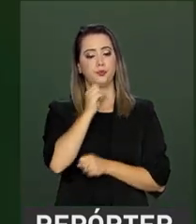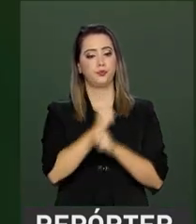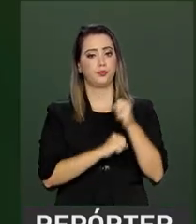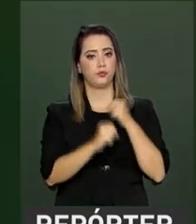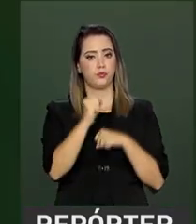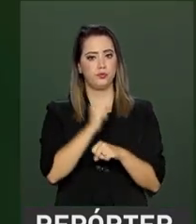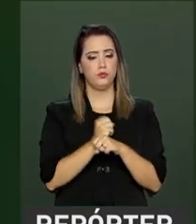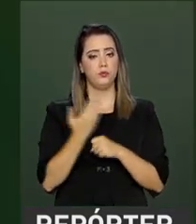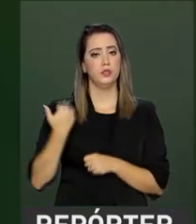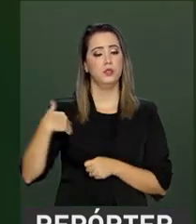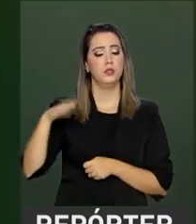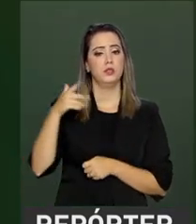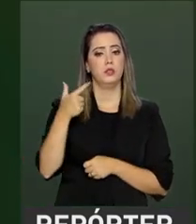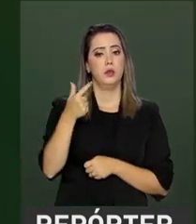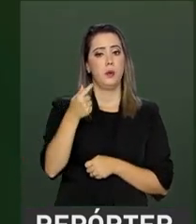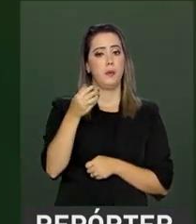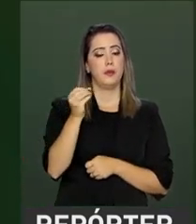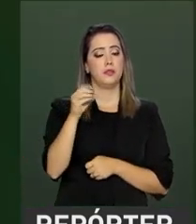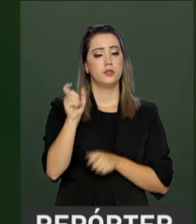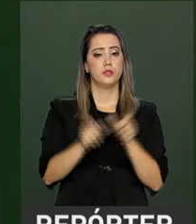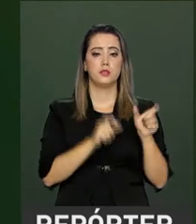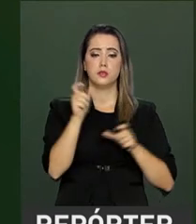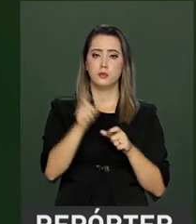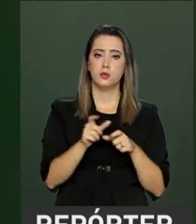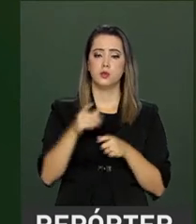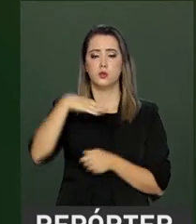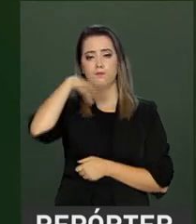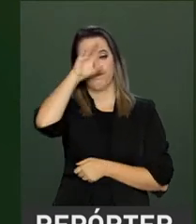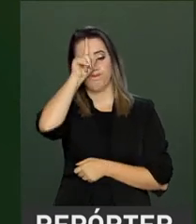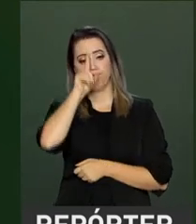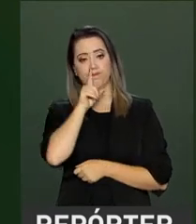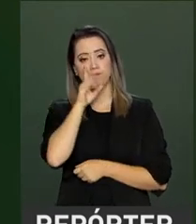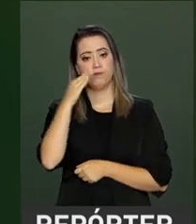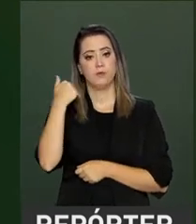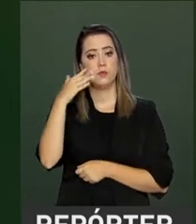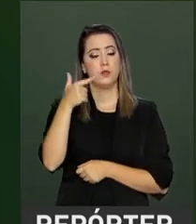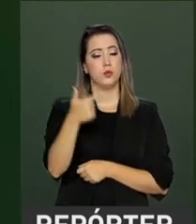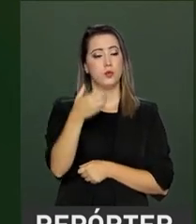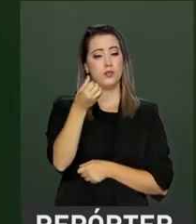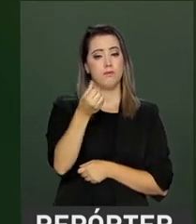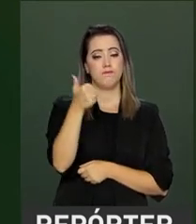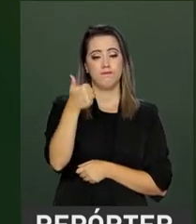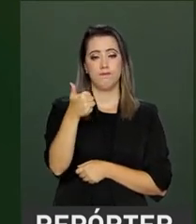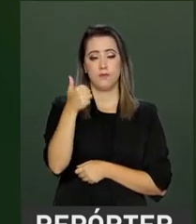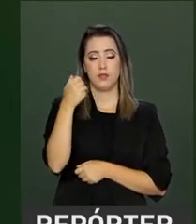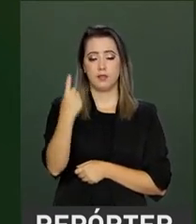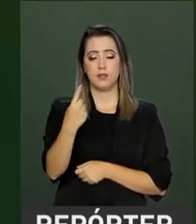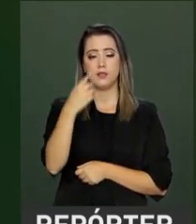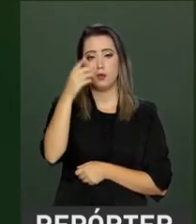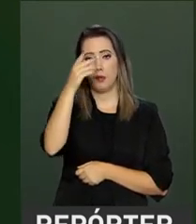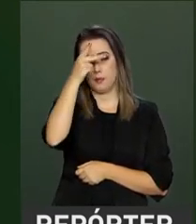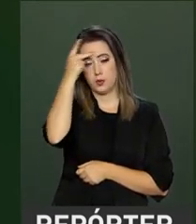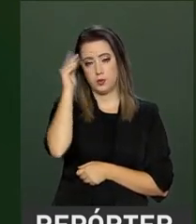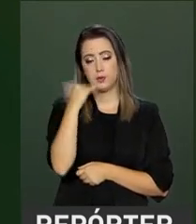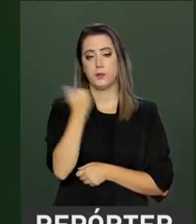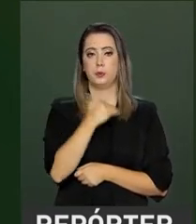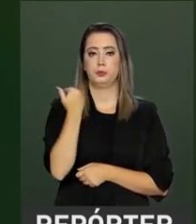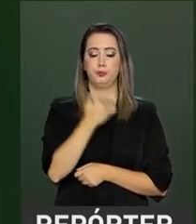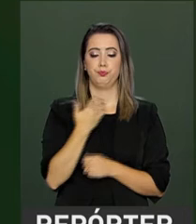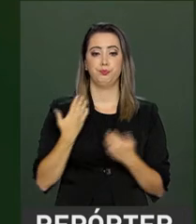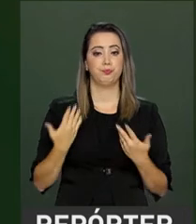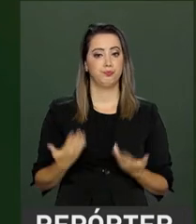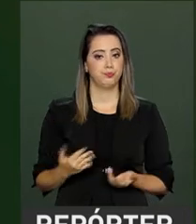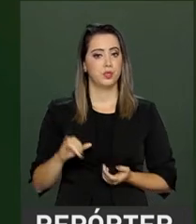o país registrou mais de 700 casos e 261 mortes por febre amarela. Já de julho